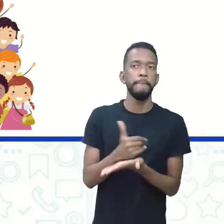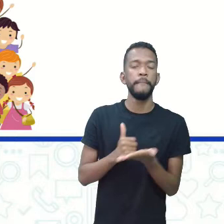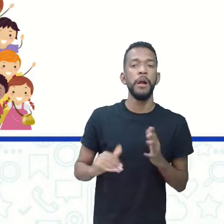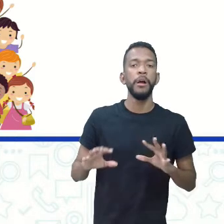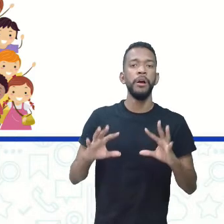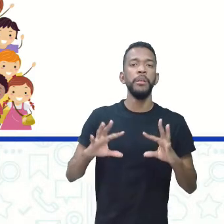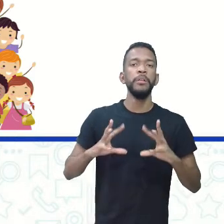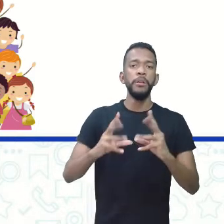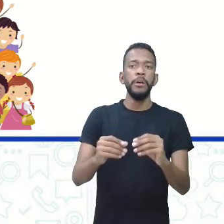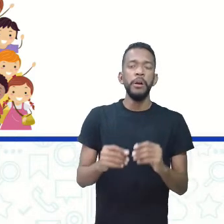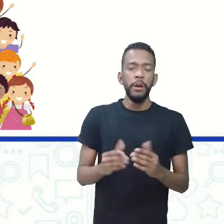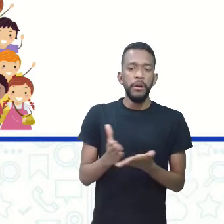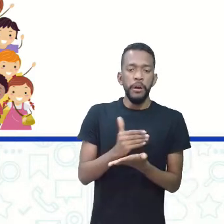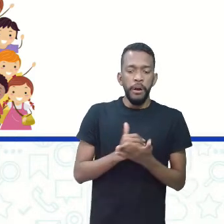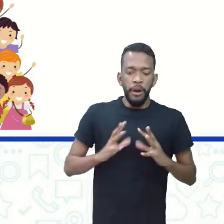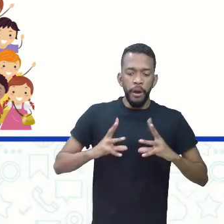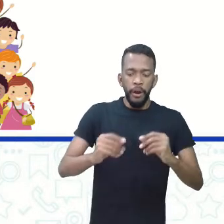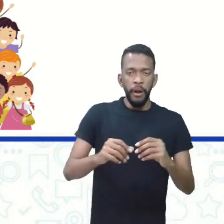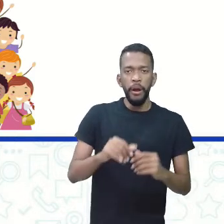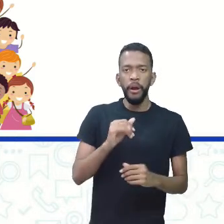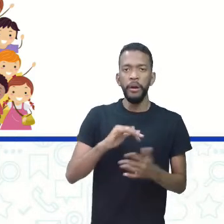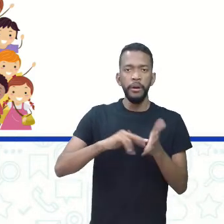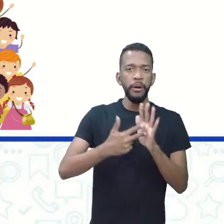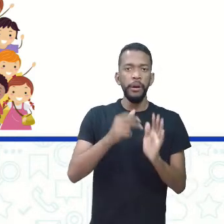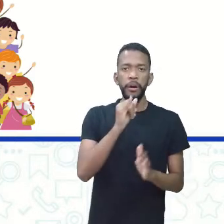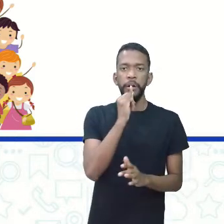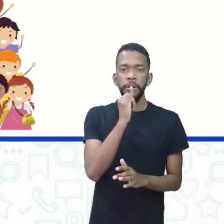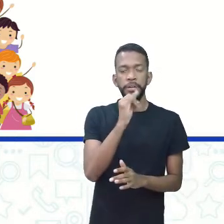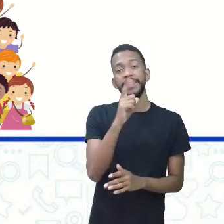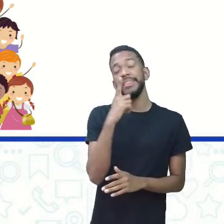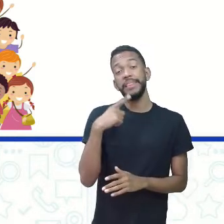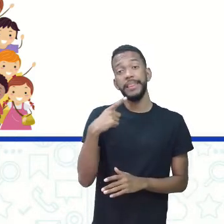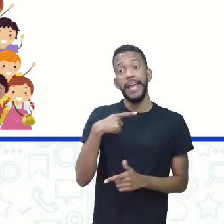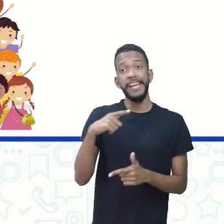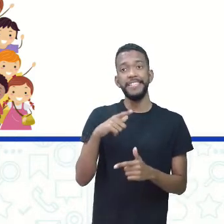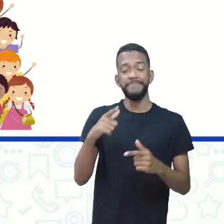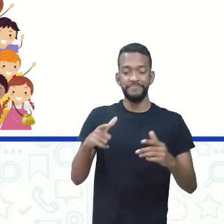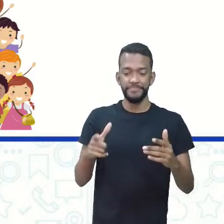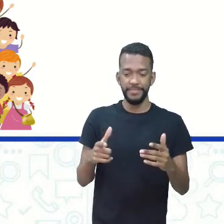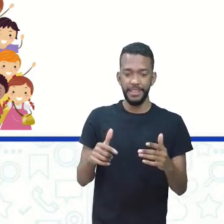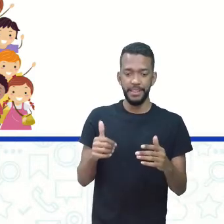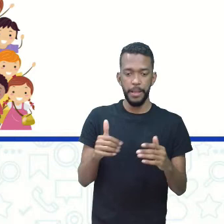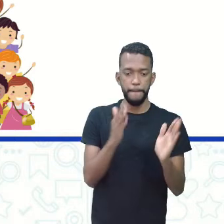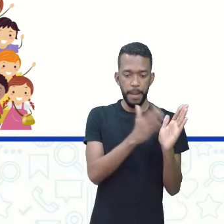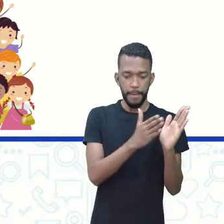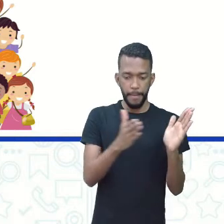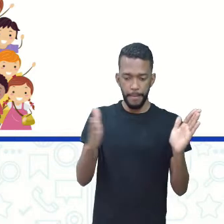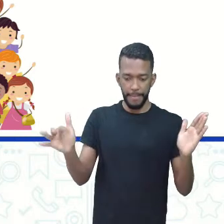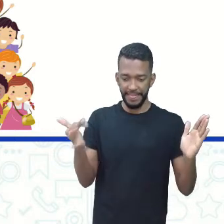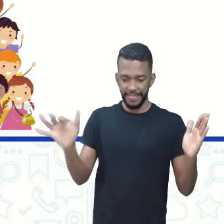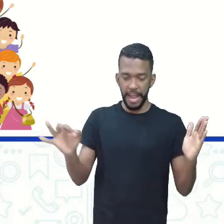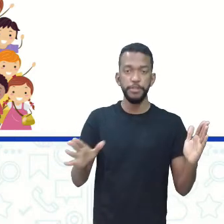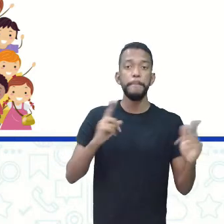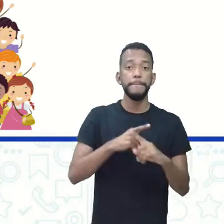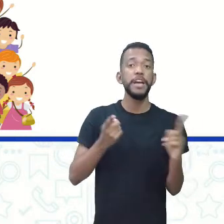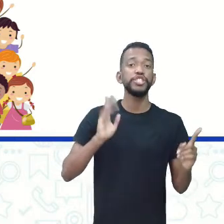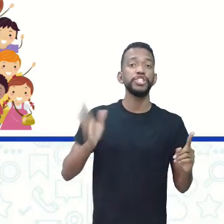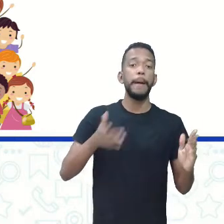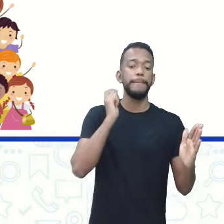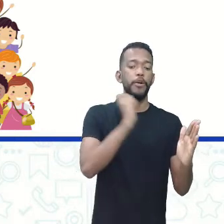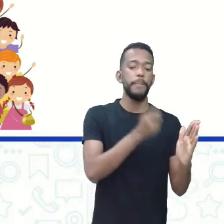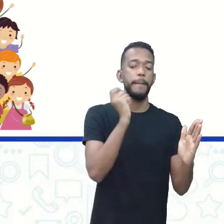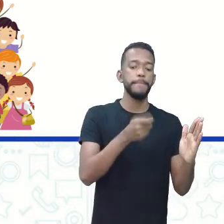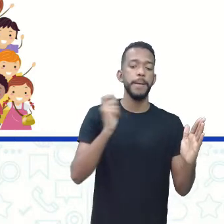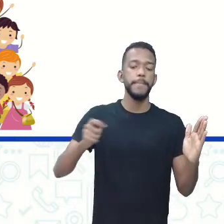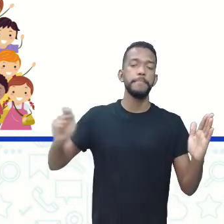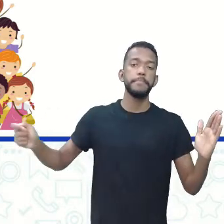o probleminha lá da primeira aula, que tínhamos um determinado valor dividido em 10 prestações, onde 7 foram pagas. Então, a